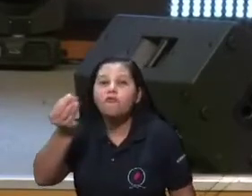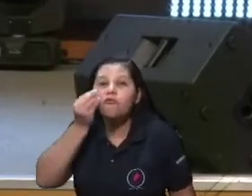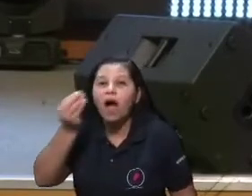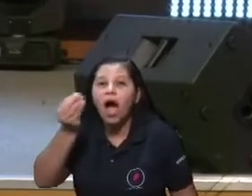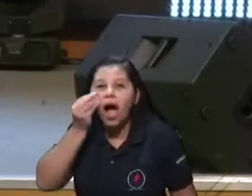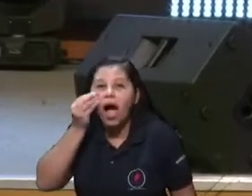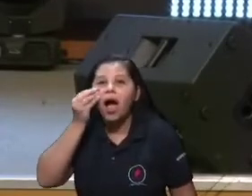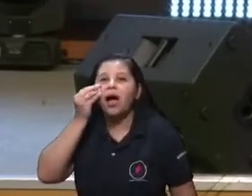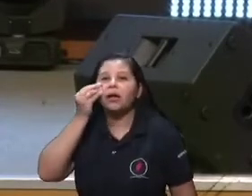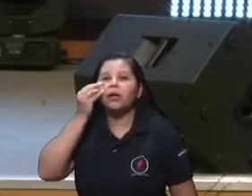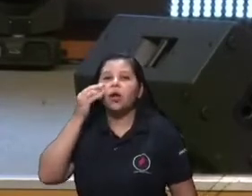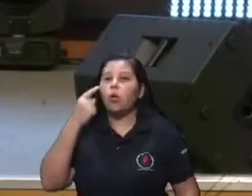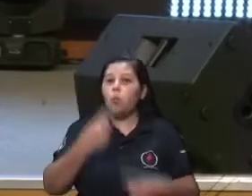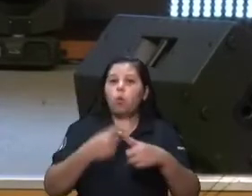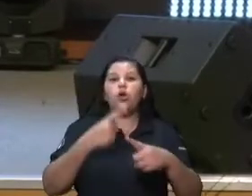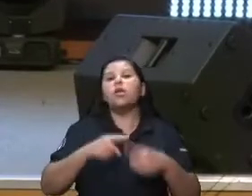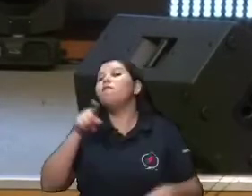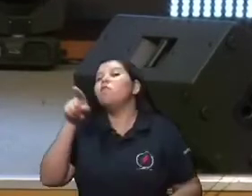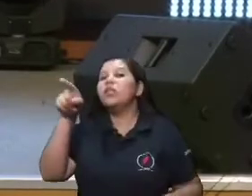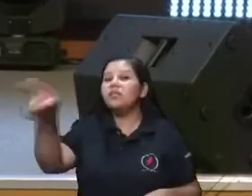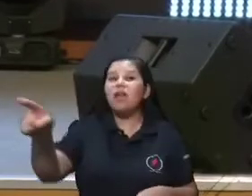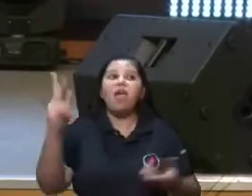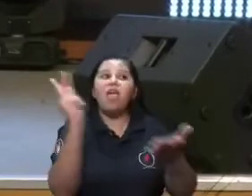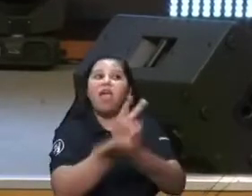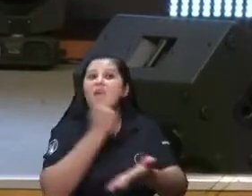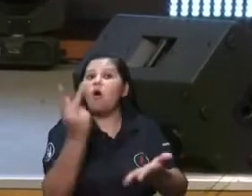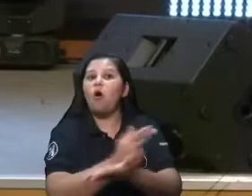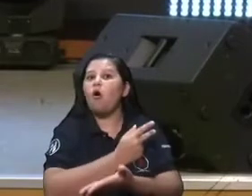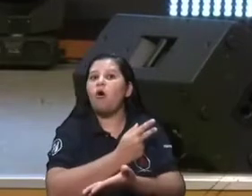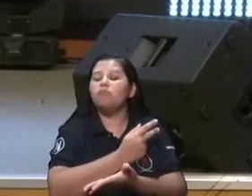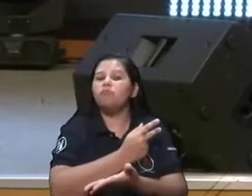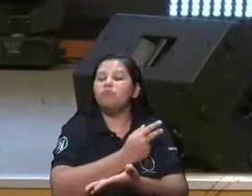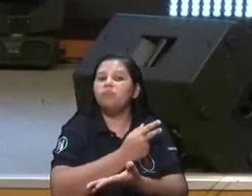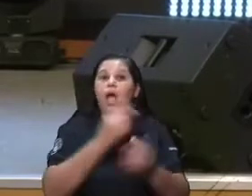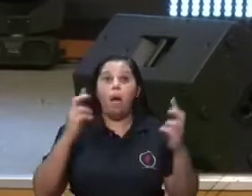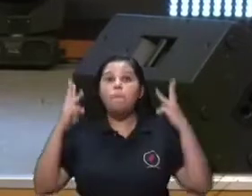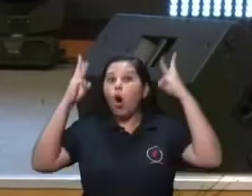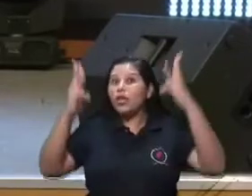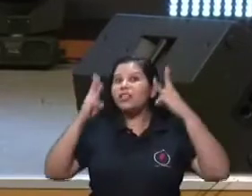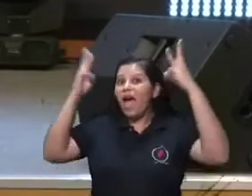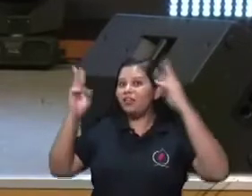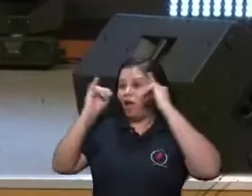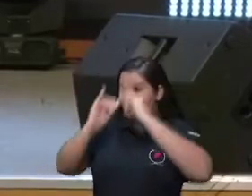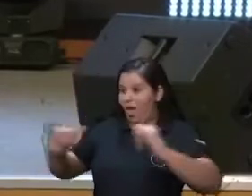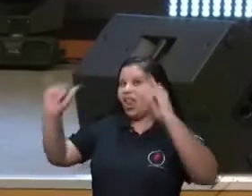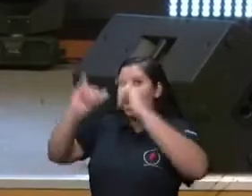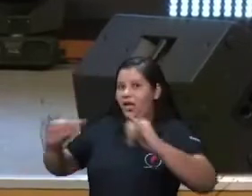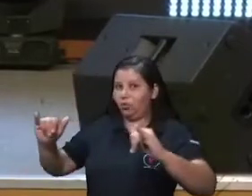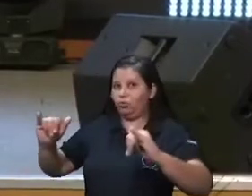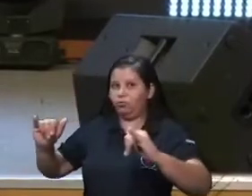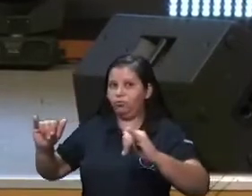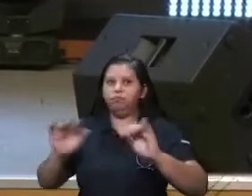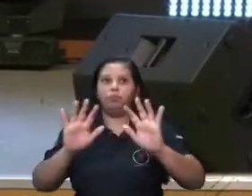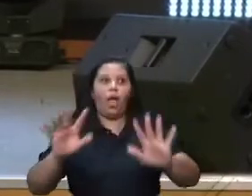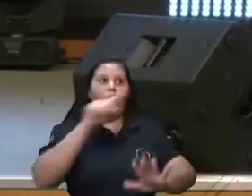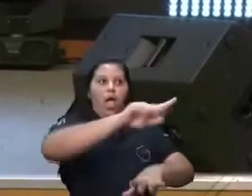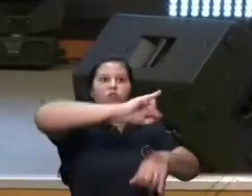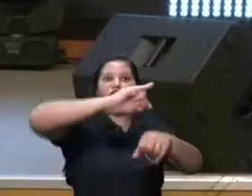Meribá. Quem está dizendo isso? Moisés. Jacó está dizendo, Levi, você